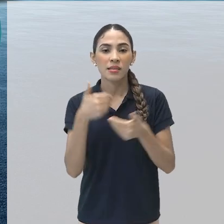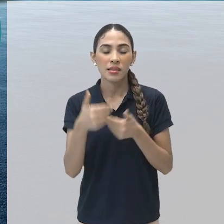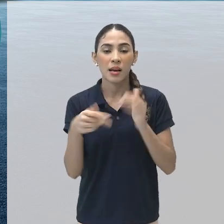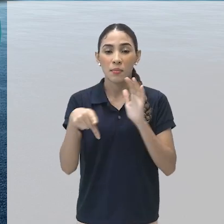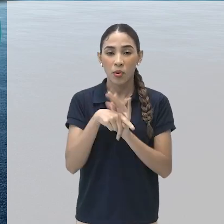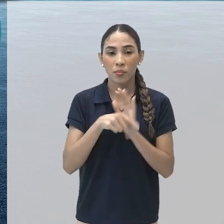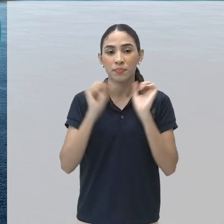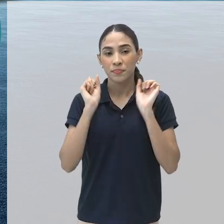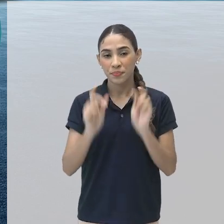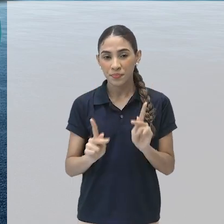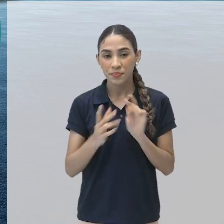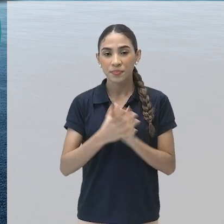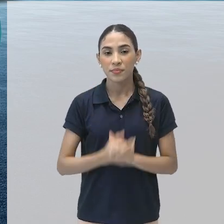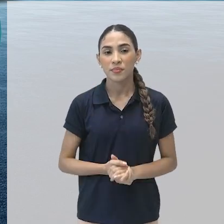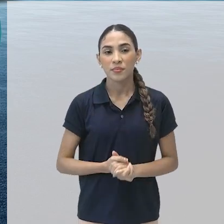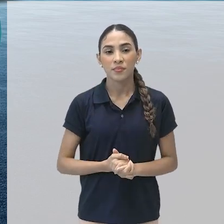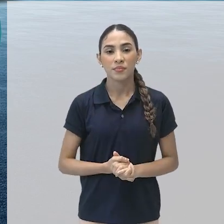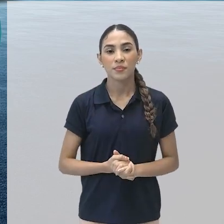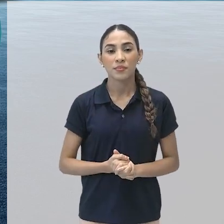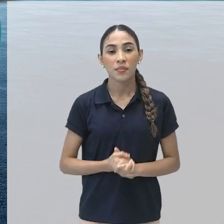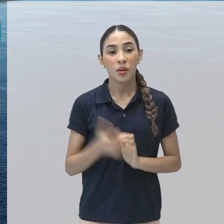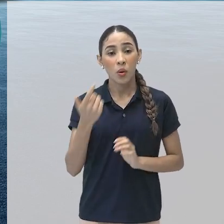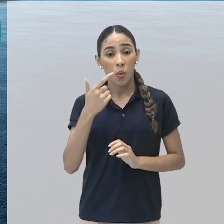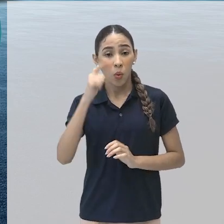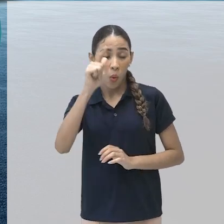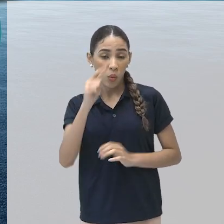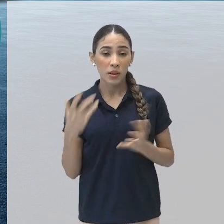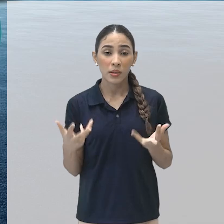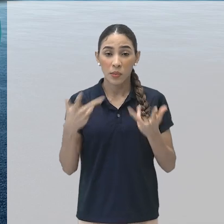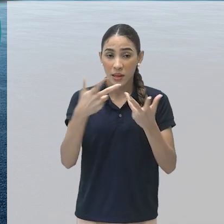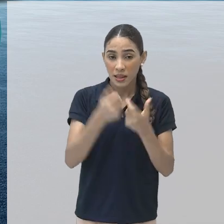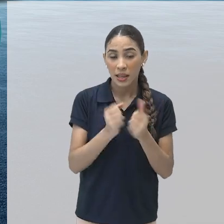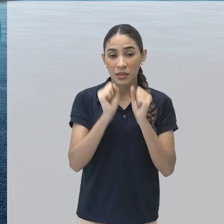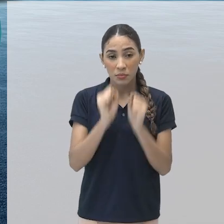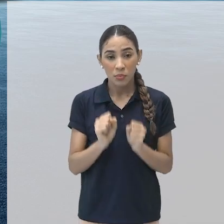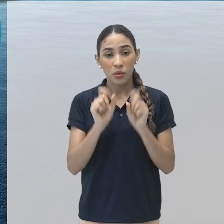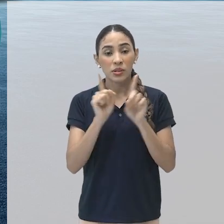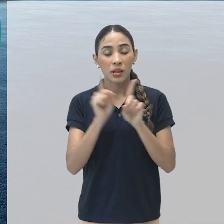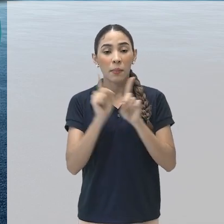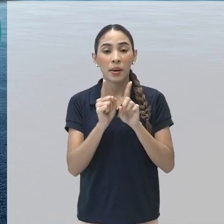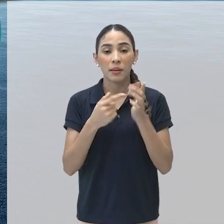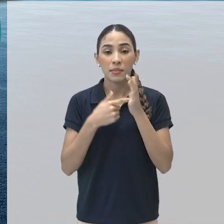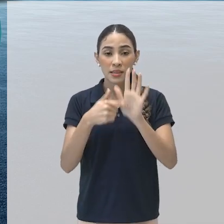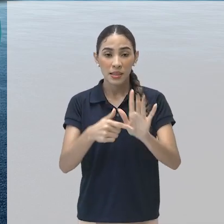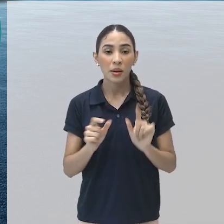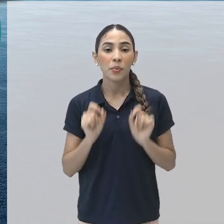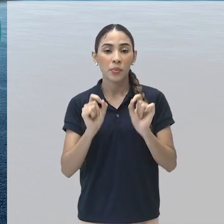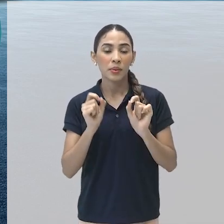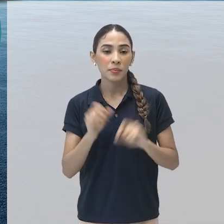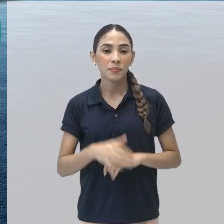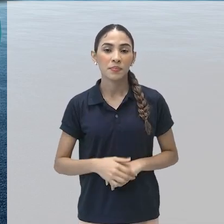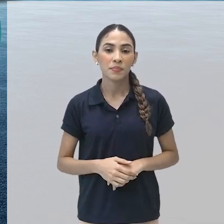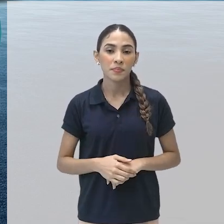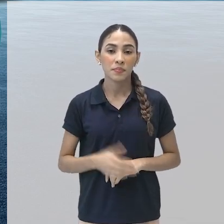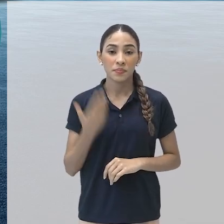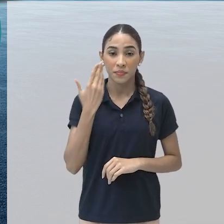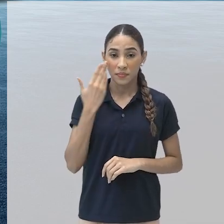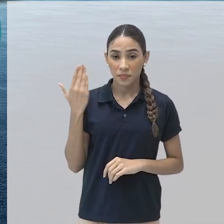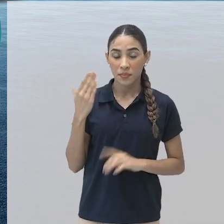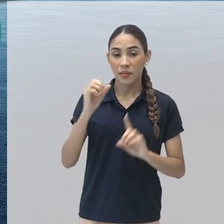nossos treinos, tá certo? Outros benefícios que eu quero apresentar para vocês são os